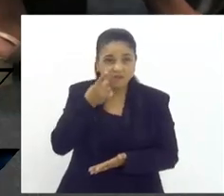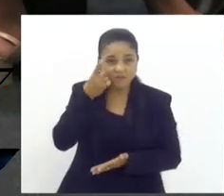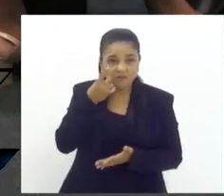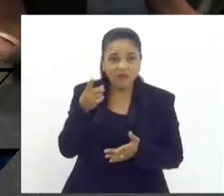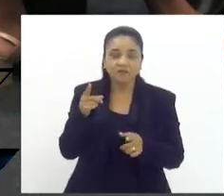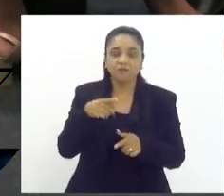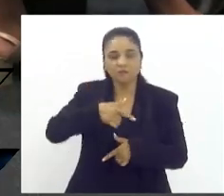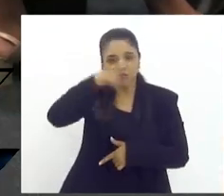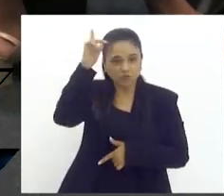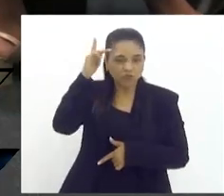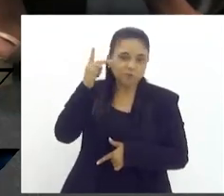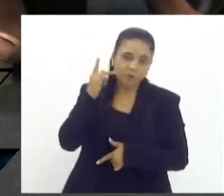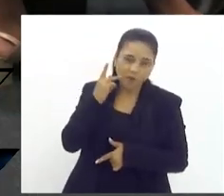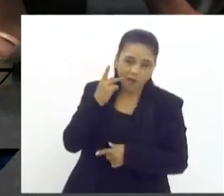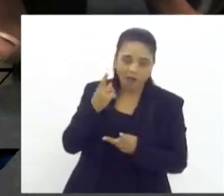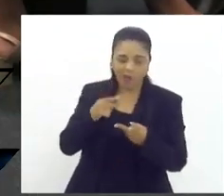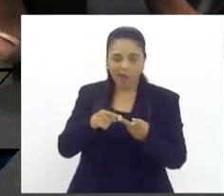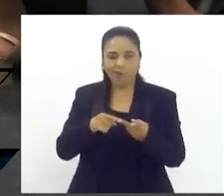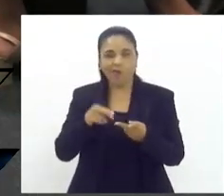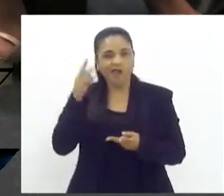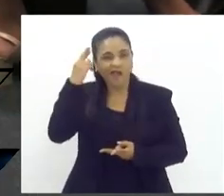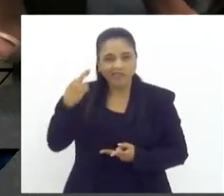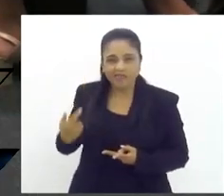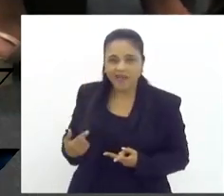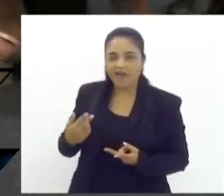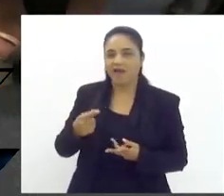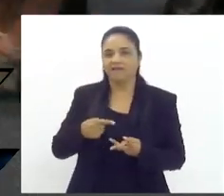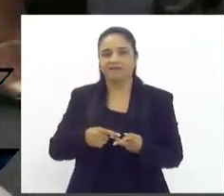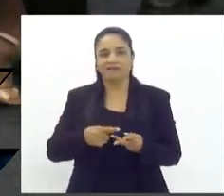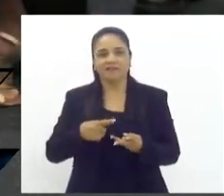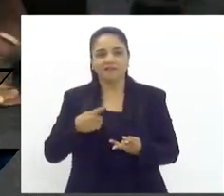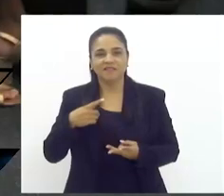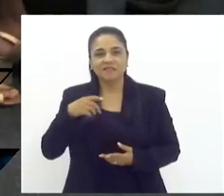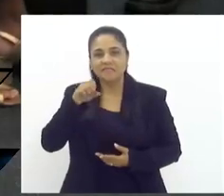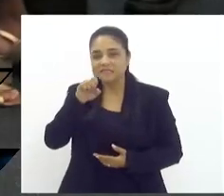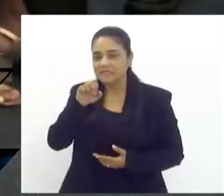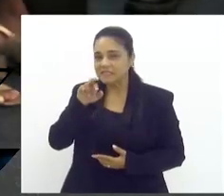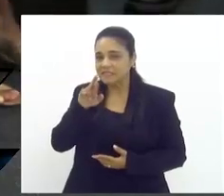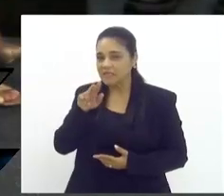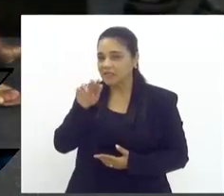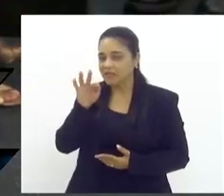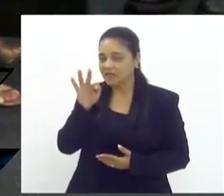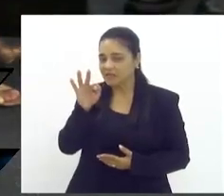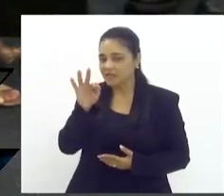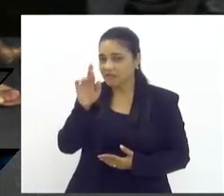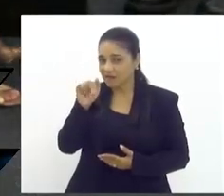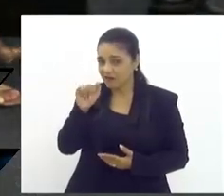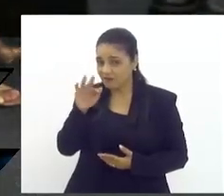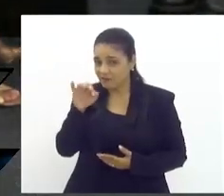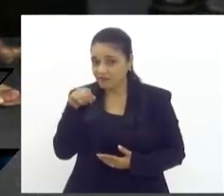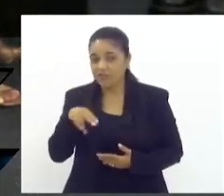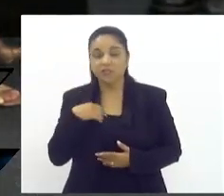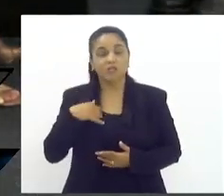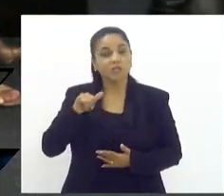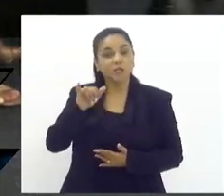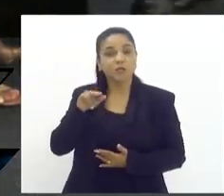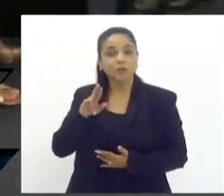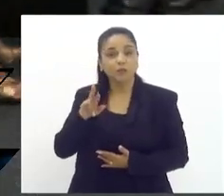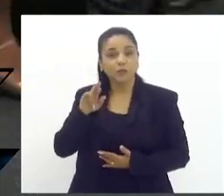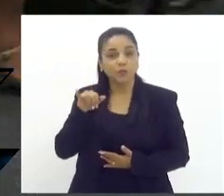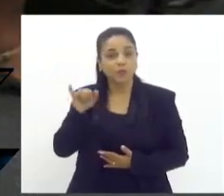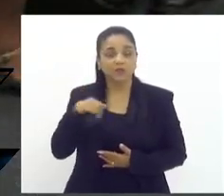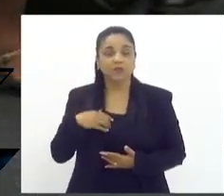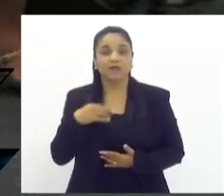assinatura do deputado Luiz Paulo deputada Renata Souza Deputado Flávio serafini Deputado Yuri Deputado Deputado